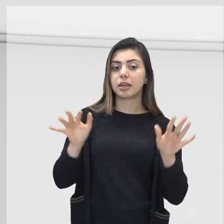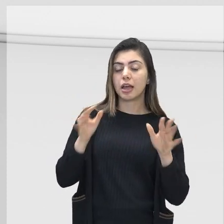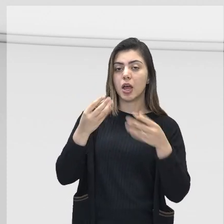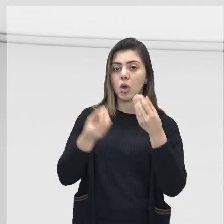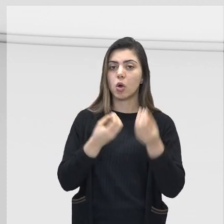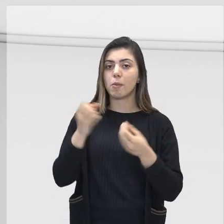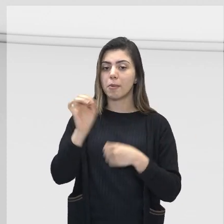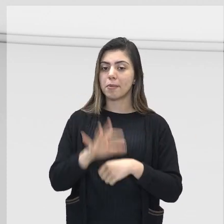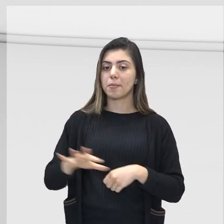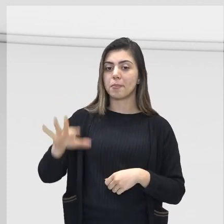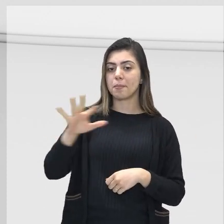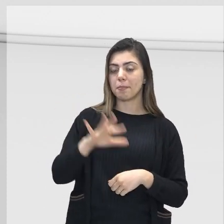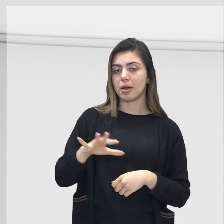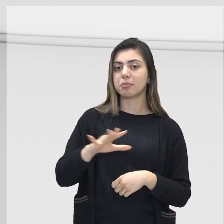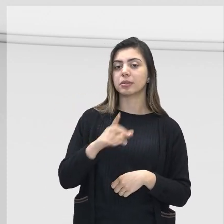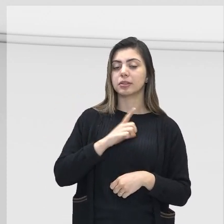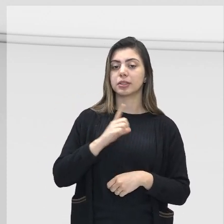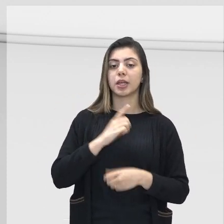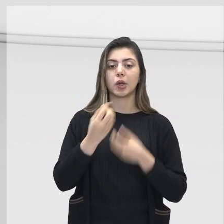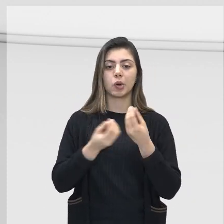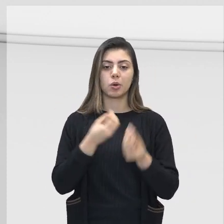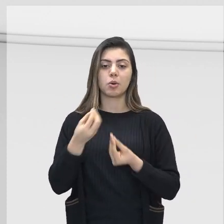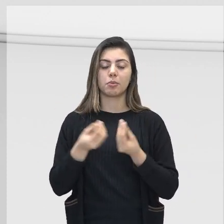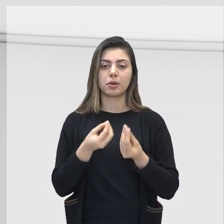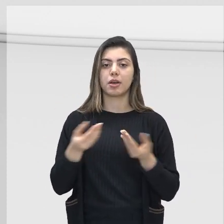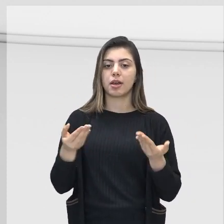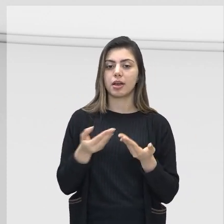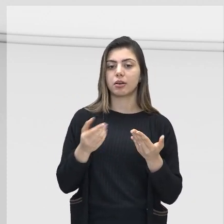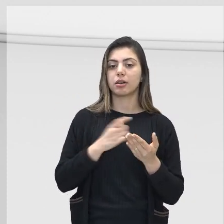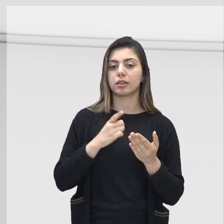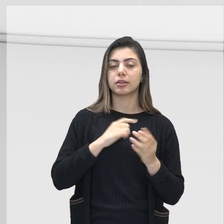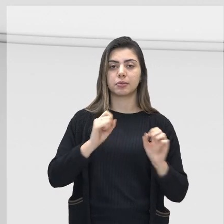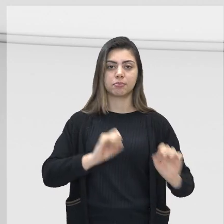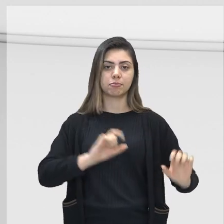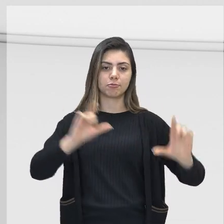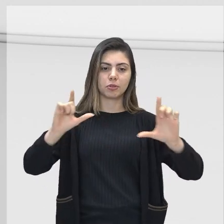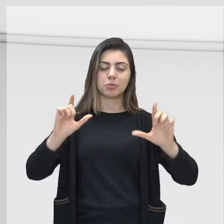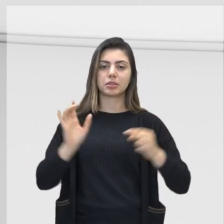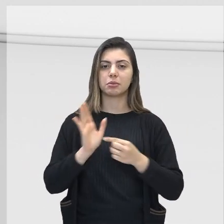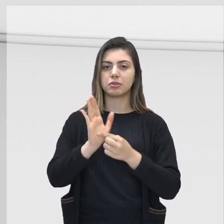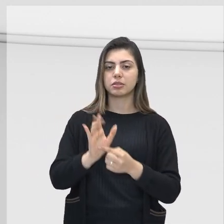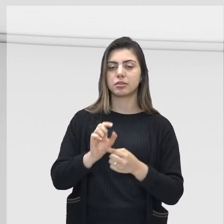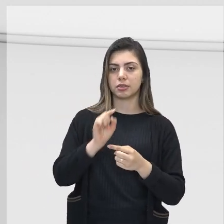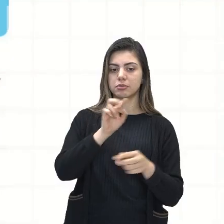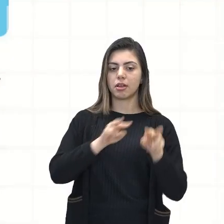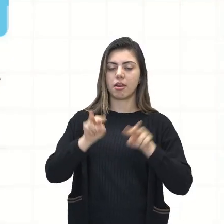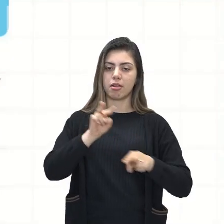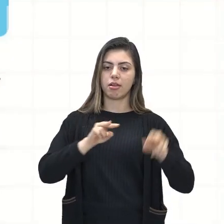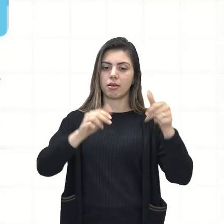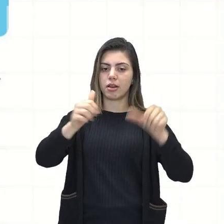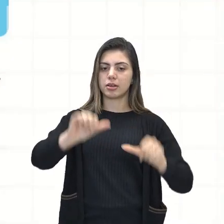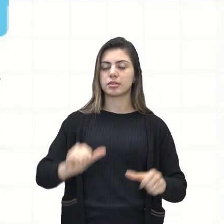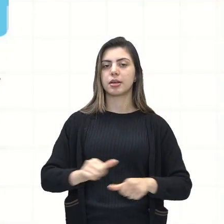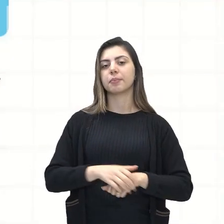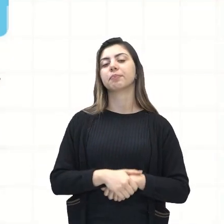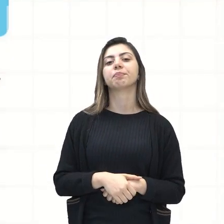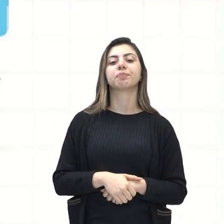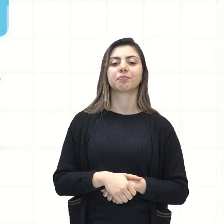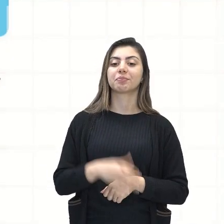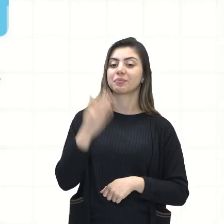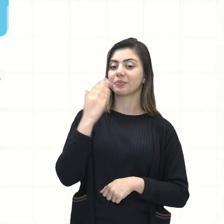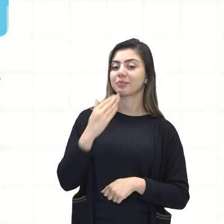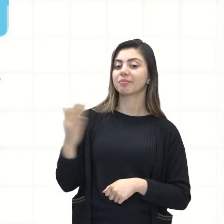nossos mapas, eu tenho esses mesmos mapas aqui em uma cartela que a gente vai observar e analisar com mais calma. Acompanhe comigo. Olha